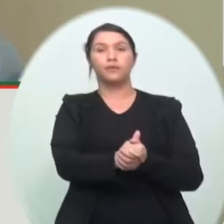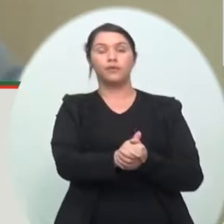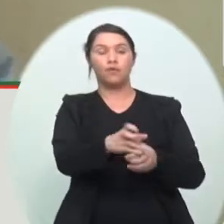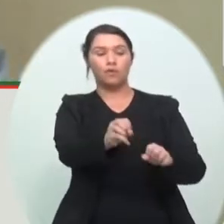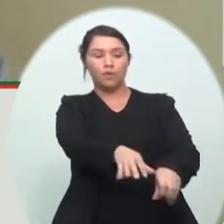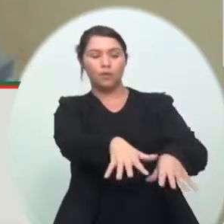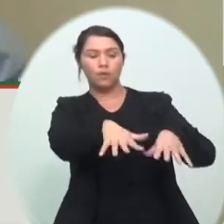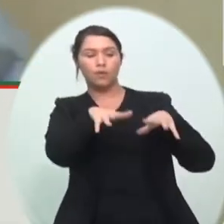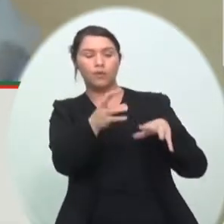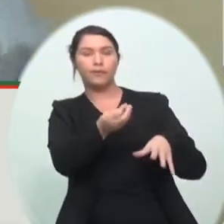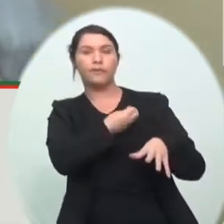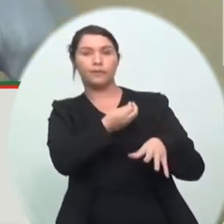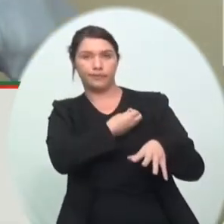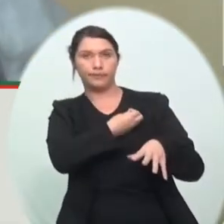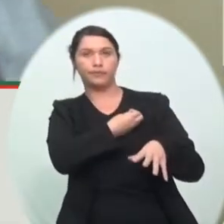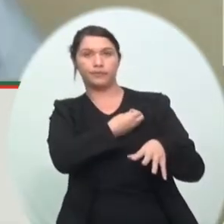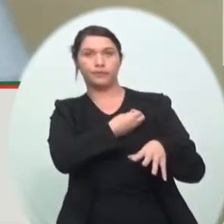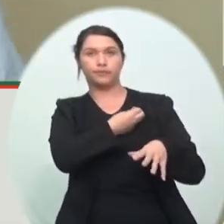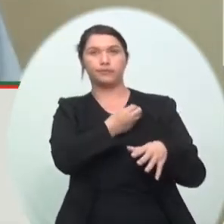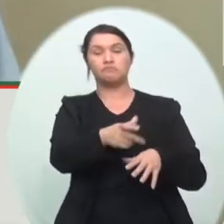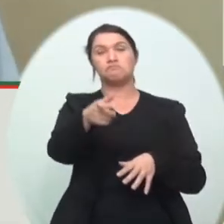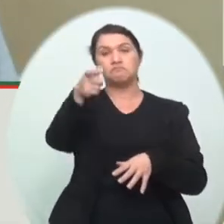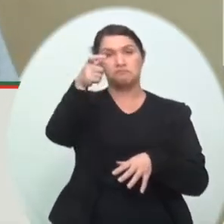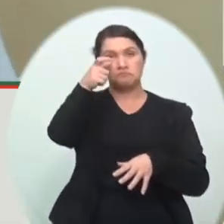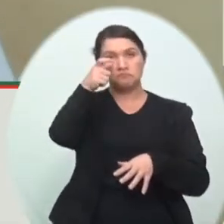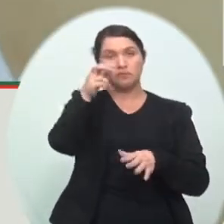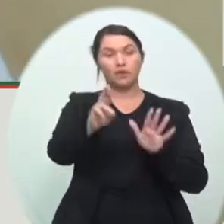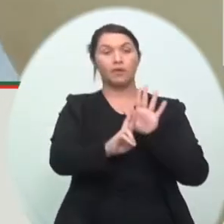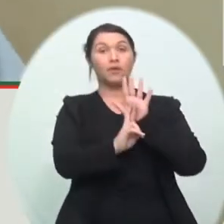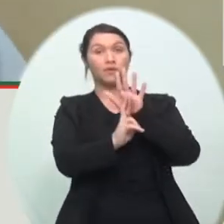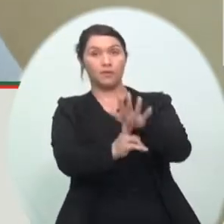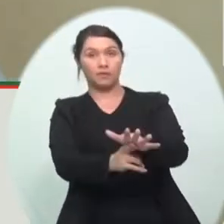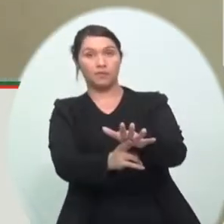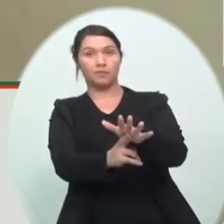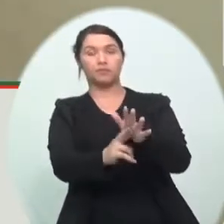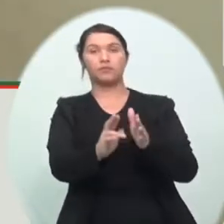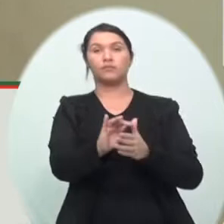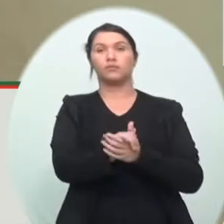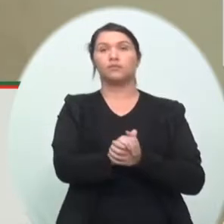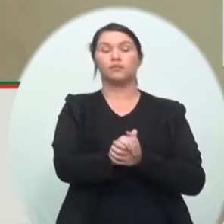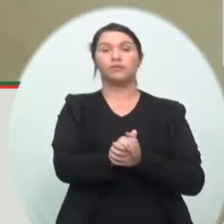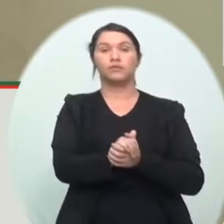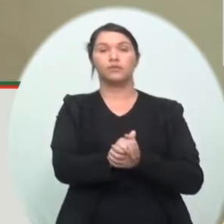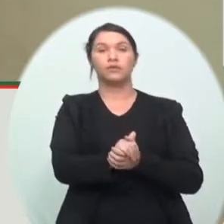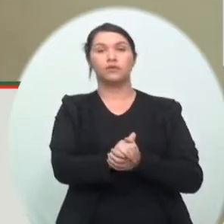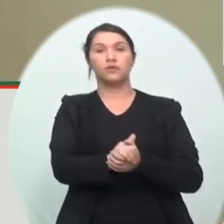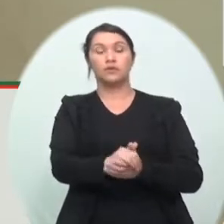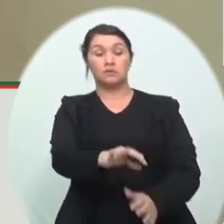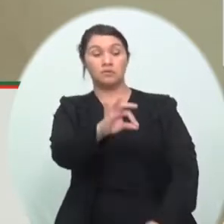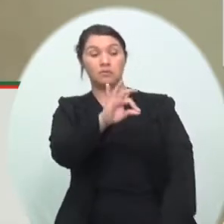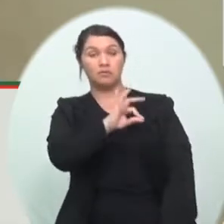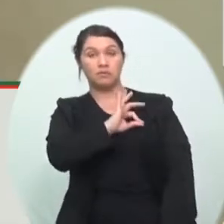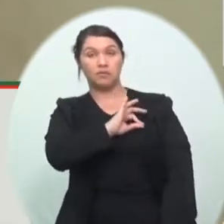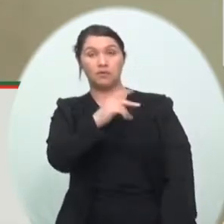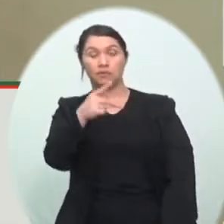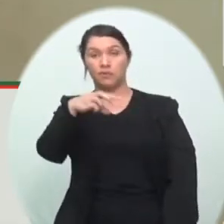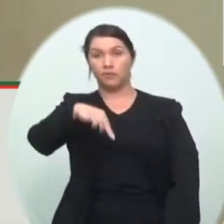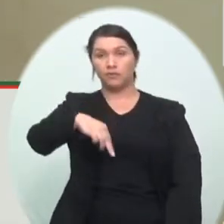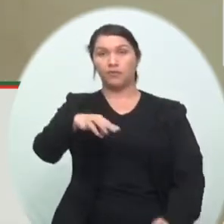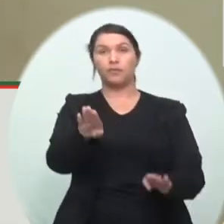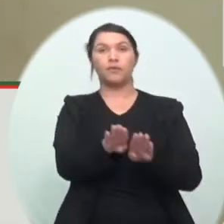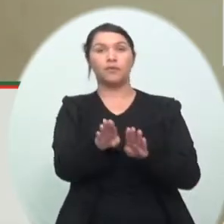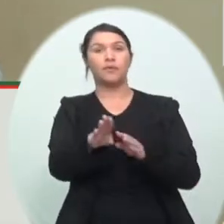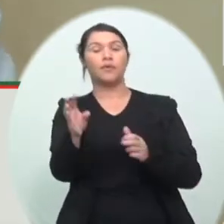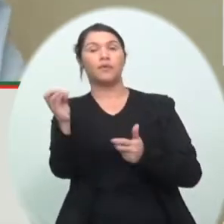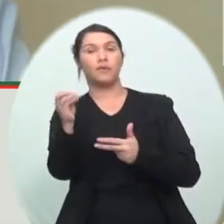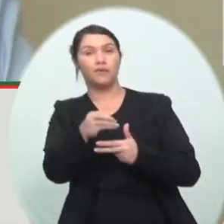plateia, representação da academia, a Polícia Militar aqui também presente, nossos amigos